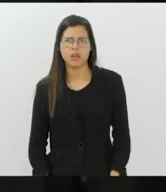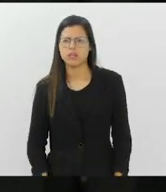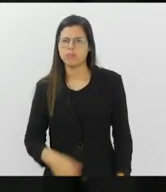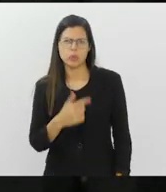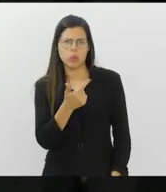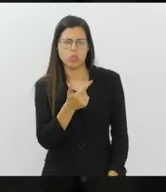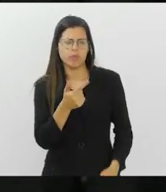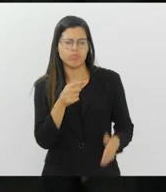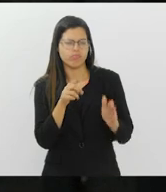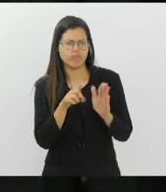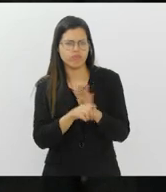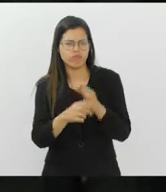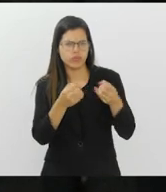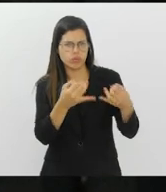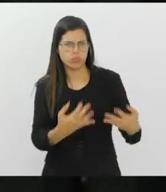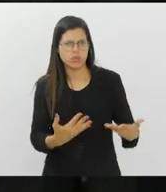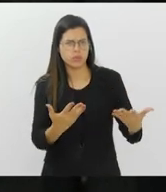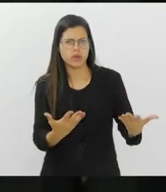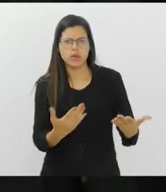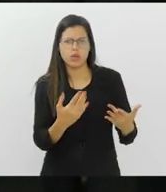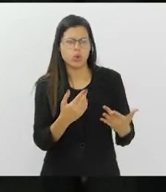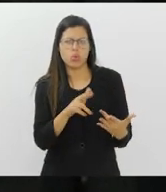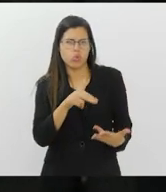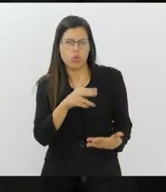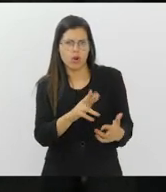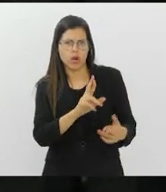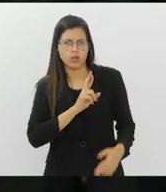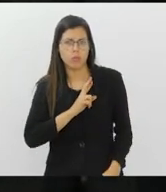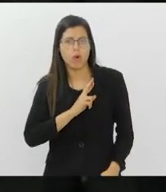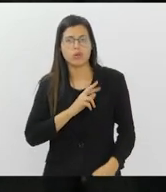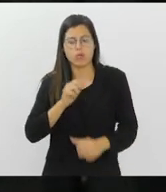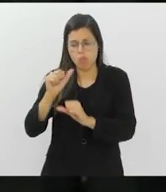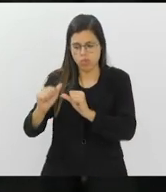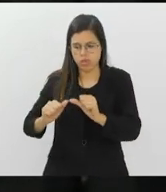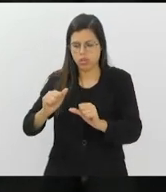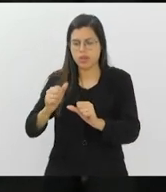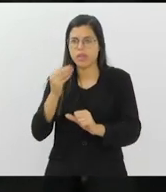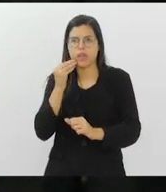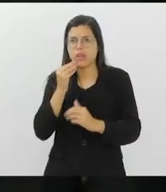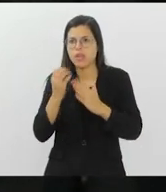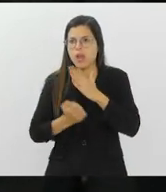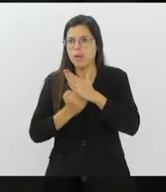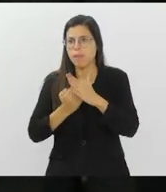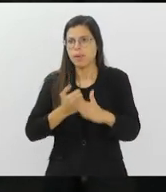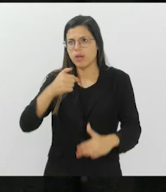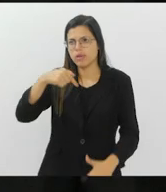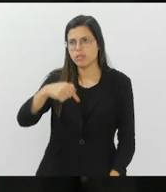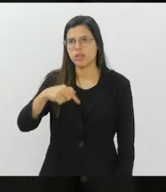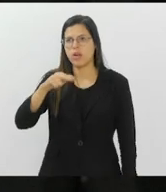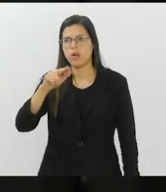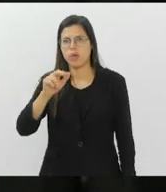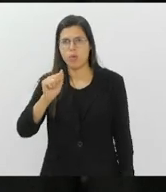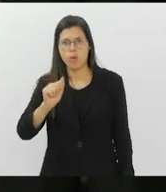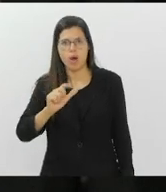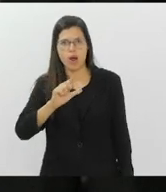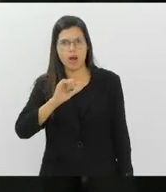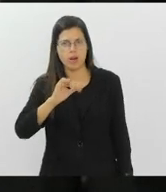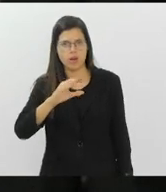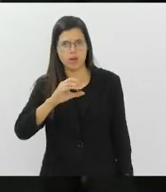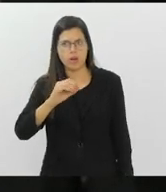resposta. E aí eu fui pela Qualicorp. E aí na Qualicorp eu consegui fazer o